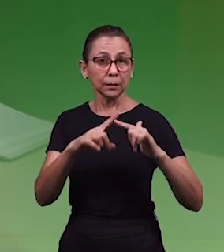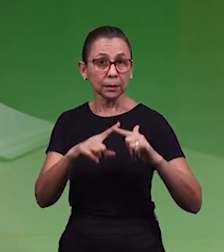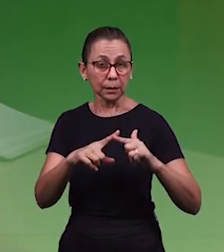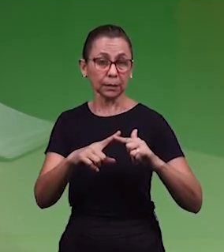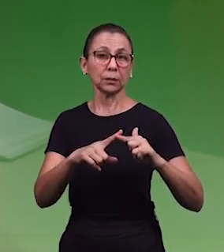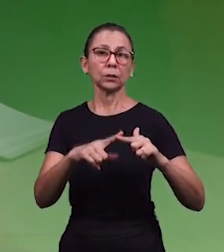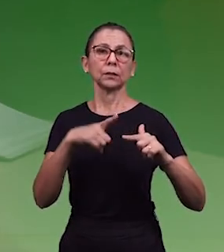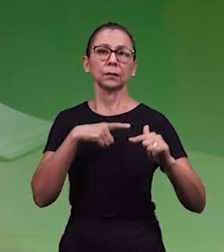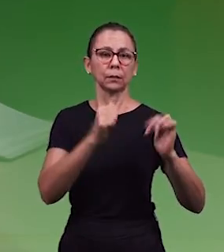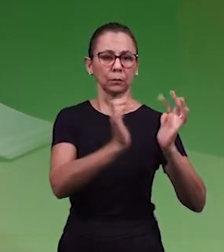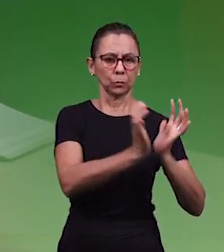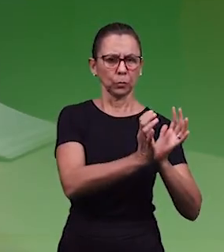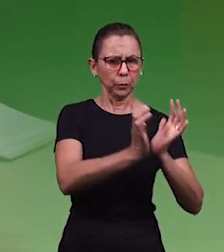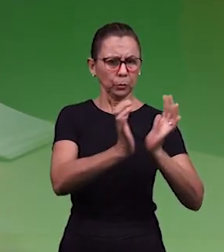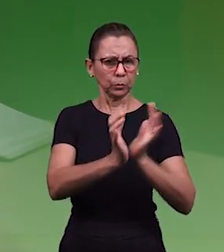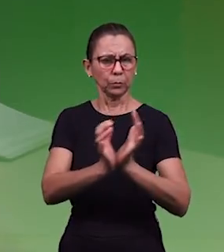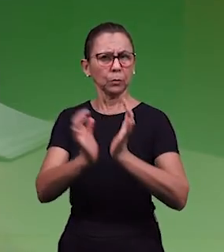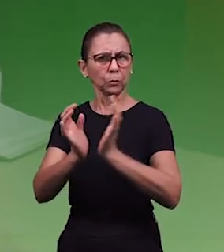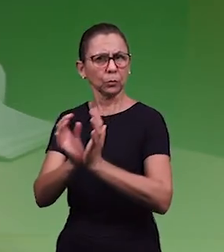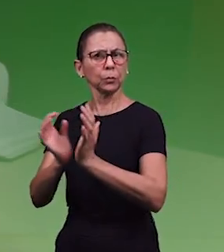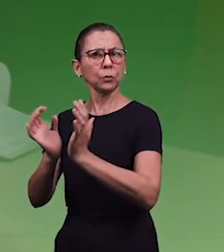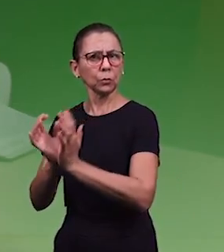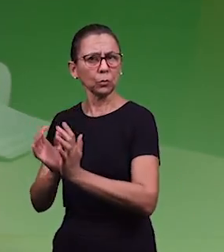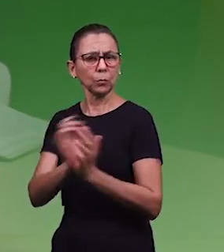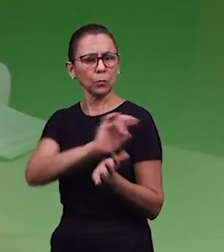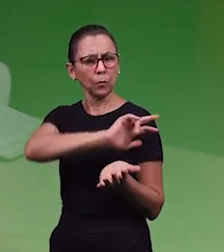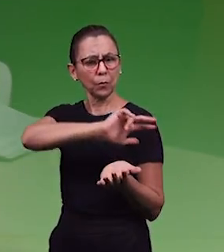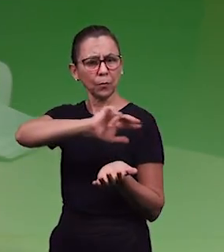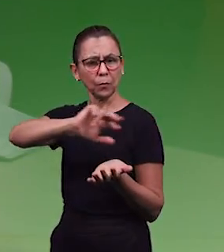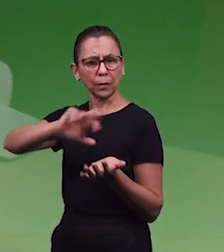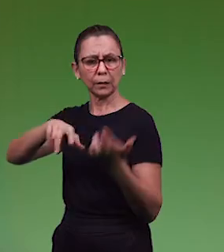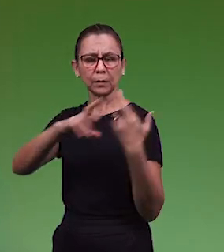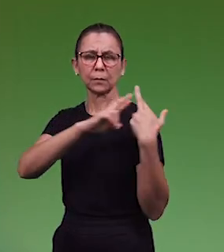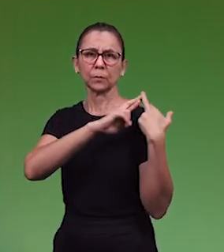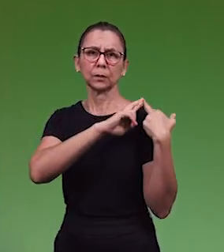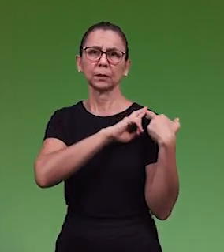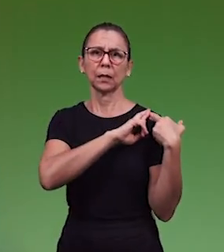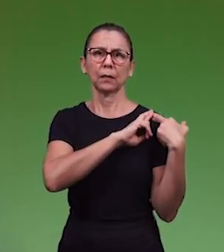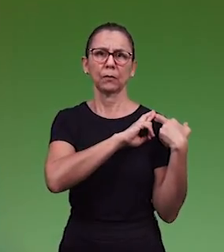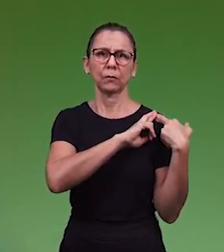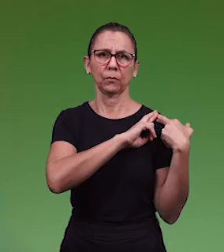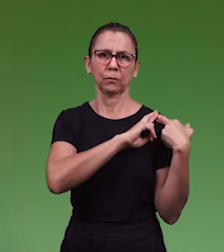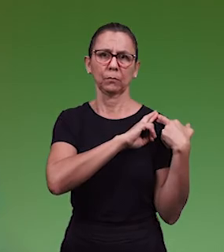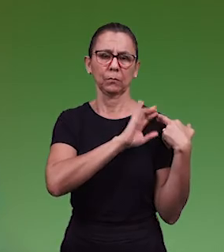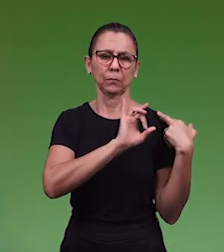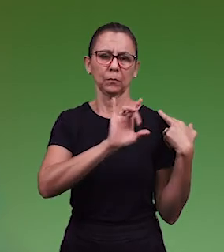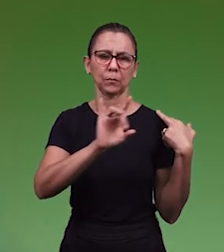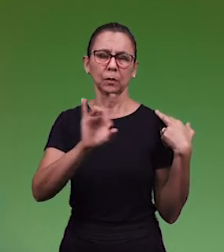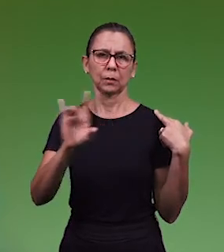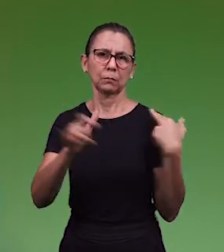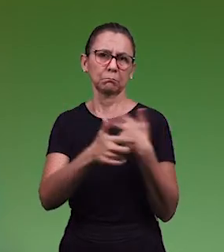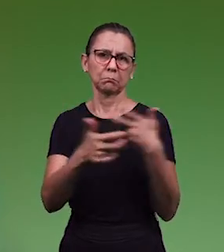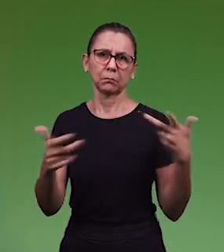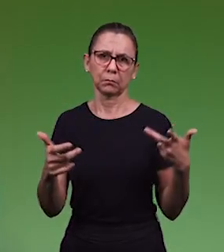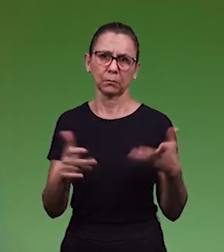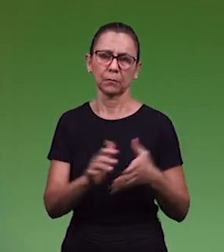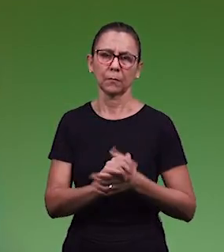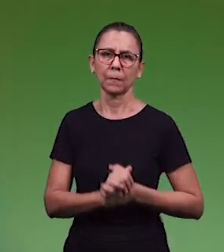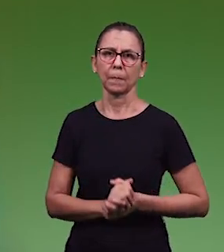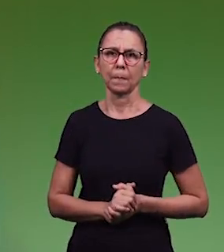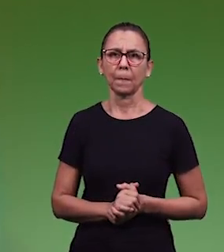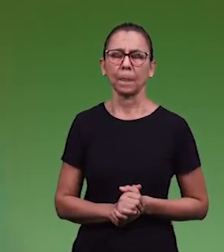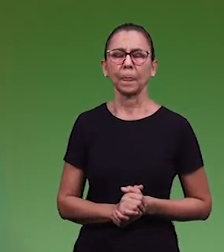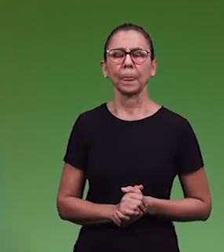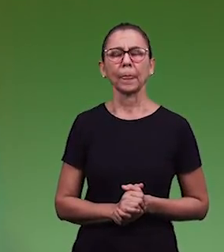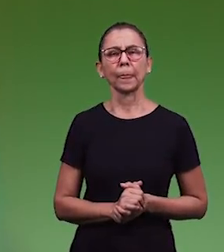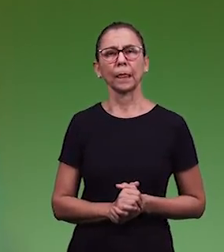mas toda a igreja está trabalhando naquele dia. Vamos dizer, não é meu grupo, eu não vou dar assistência depois do culto.